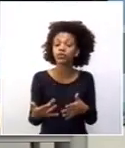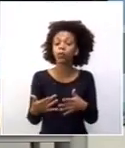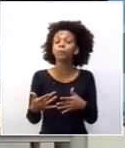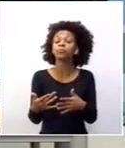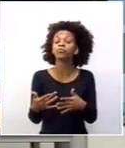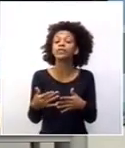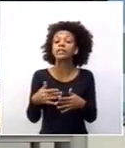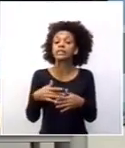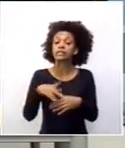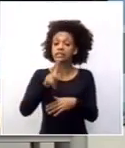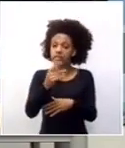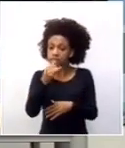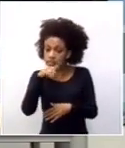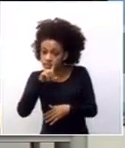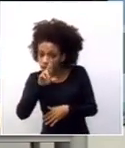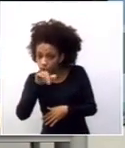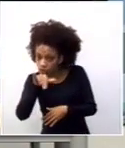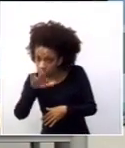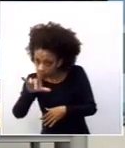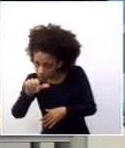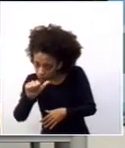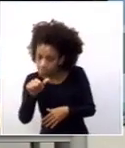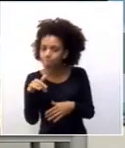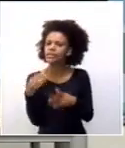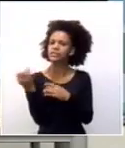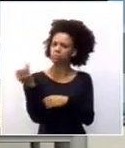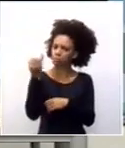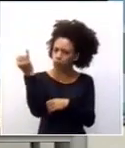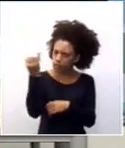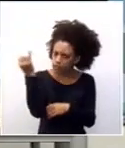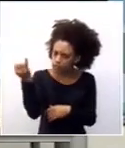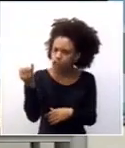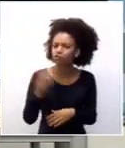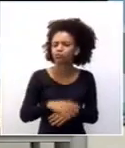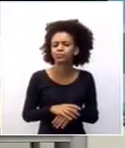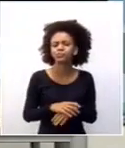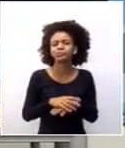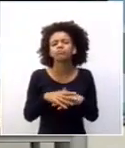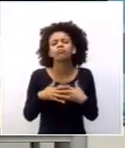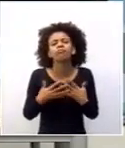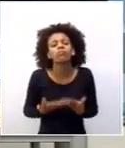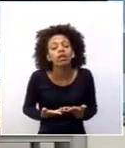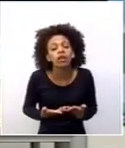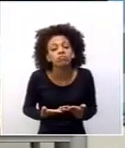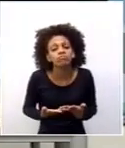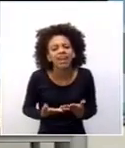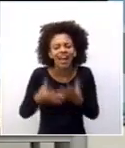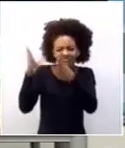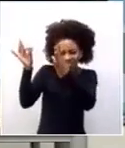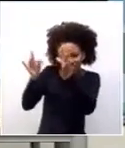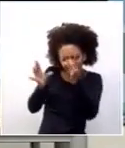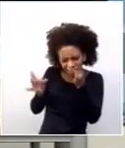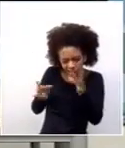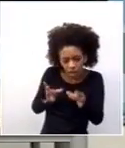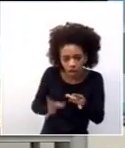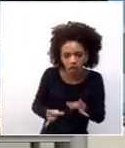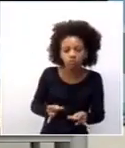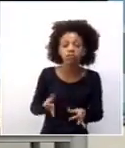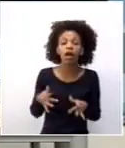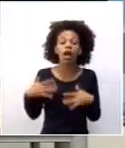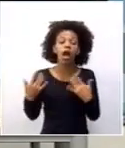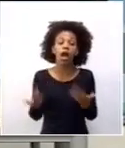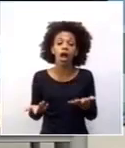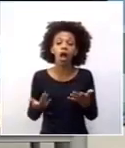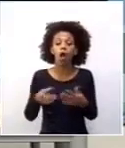e hidráulicas, tá? Isso é muito importante, tá bom, gente? Outros detalhes, a gente poderia falar. O Egito